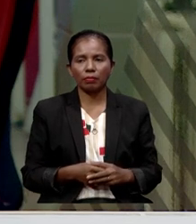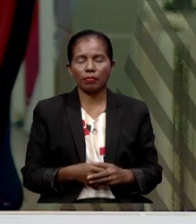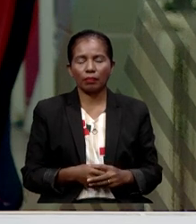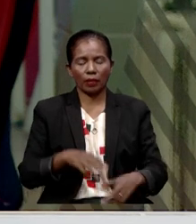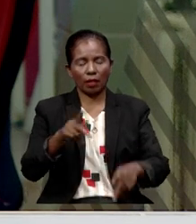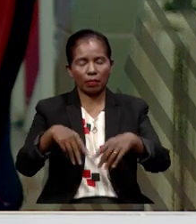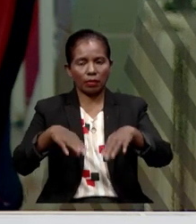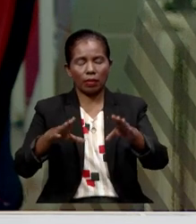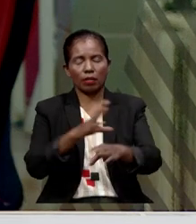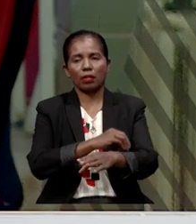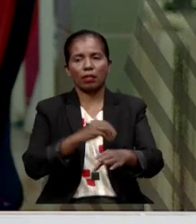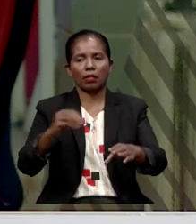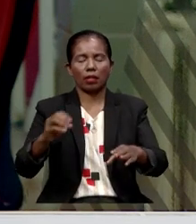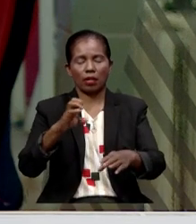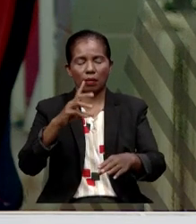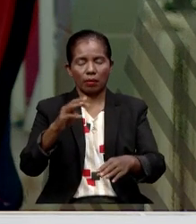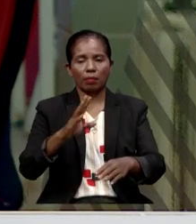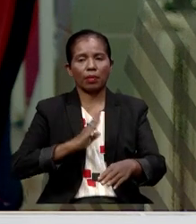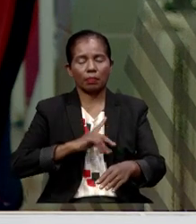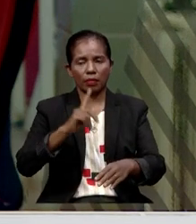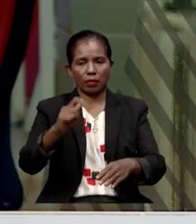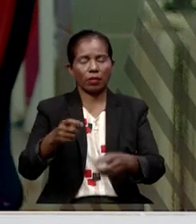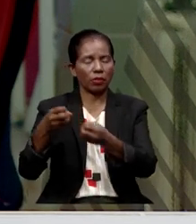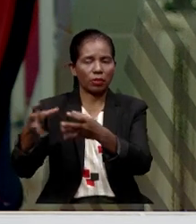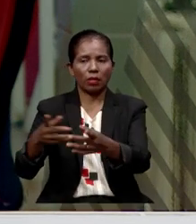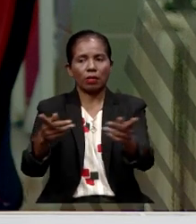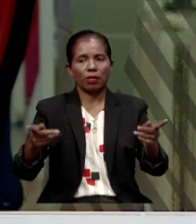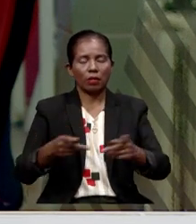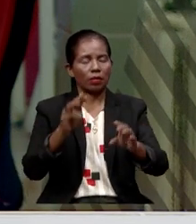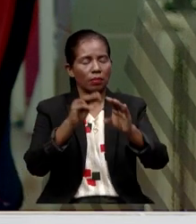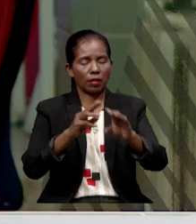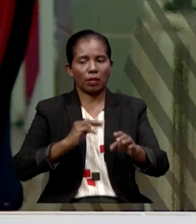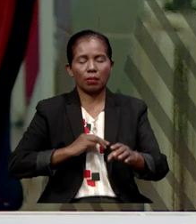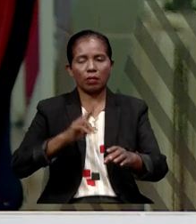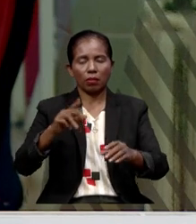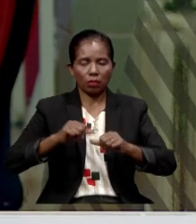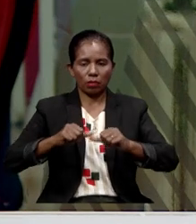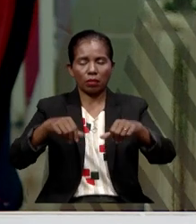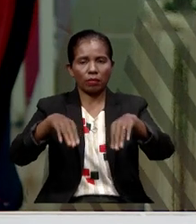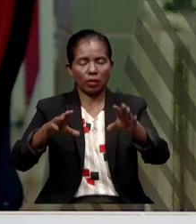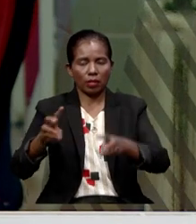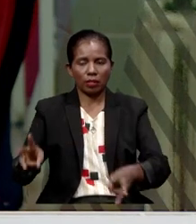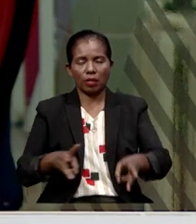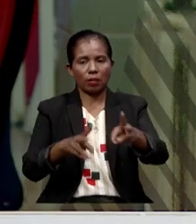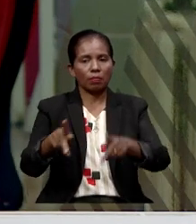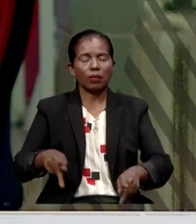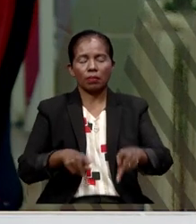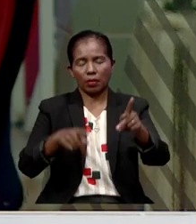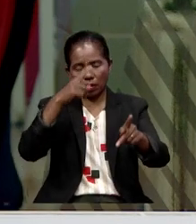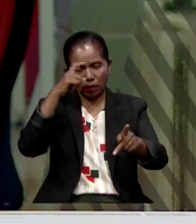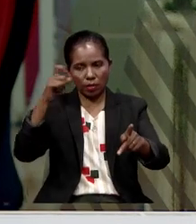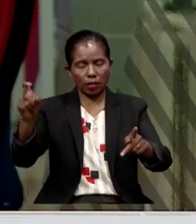Vendedor sire iha kampung baru elem loi no baru pite, abandona fate ni mercado manlewana, hudi continua fan ni estrada publiku, tamba